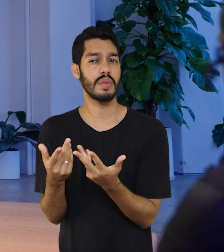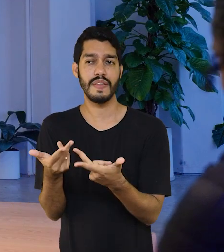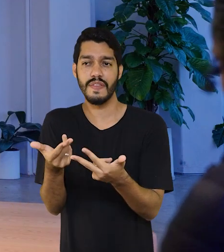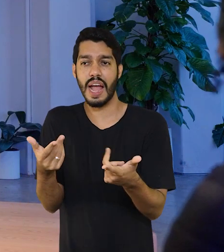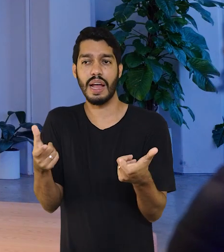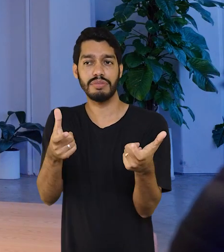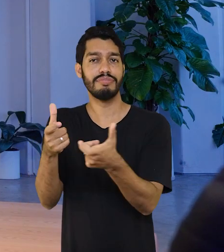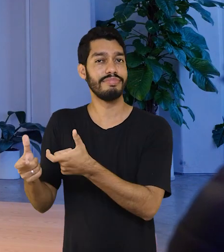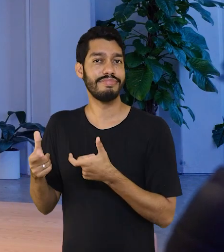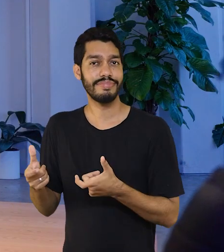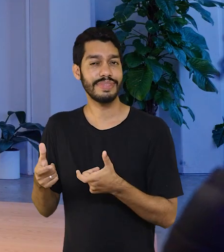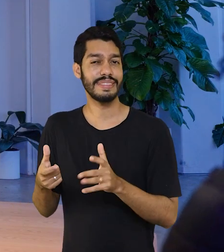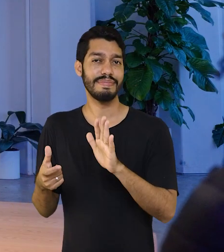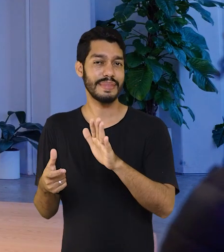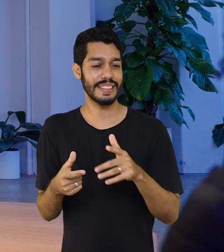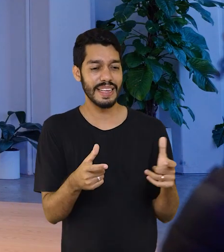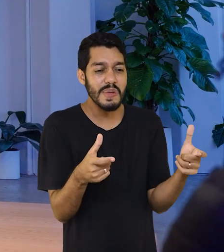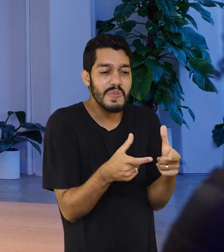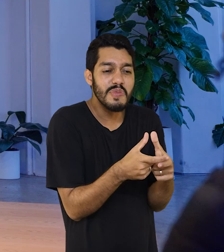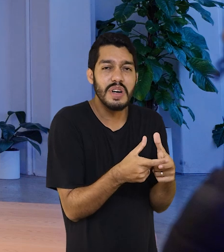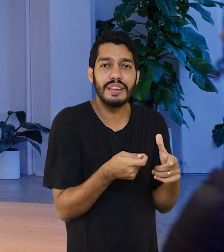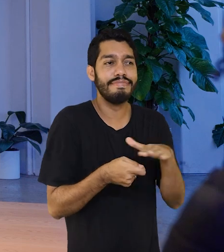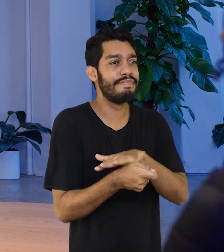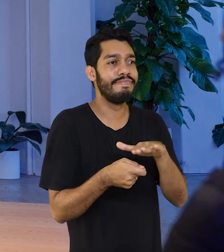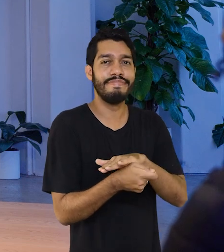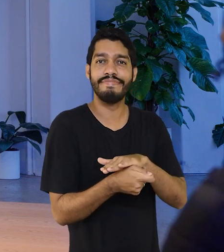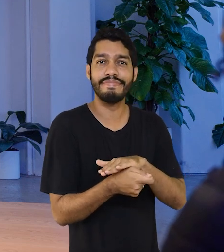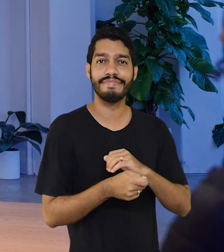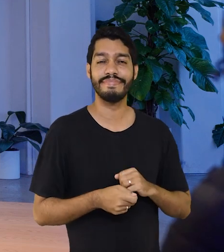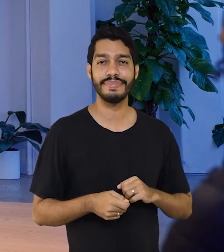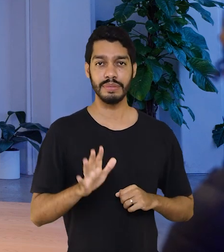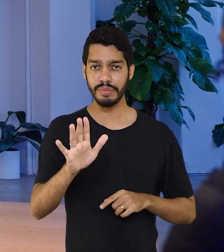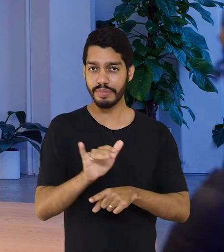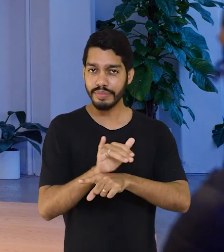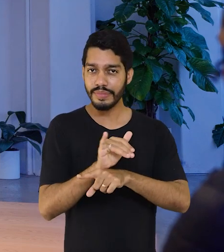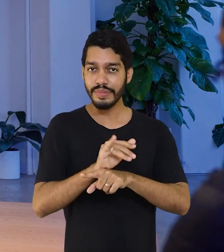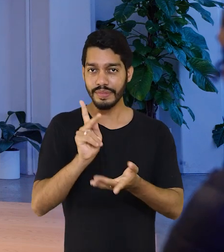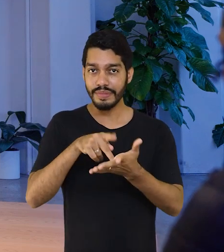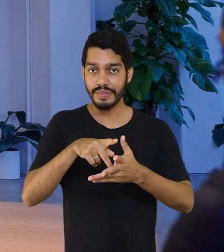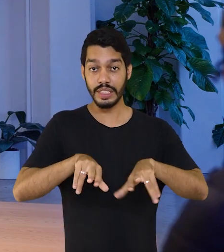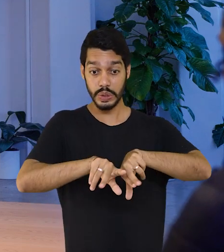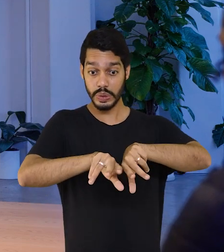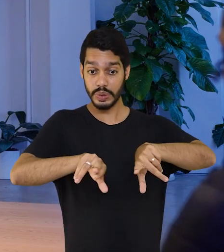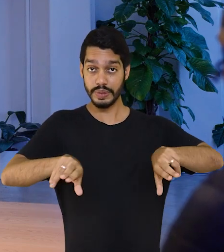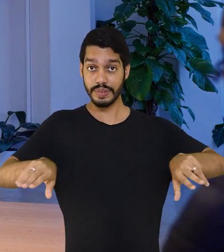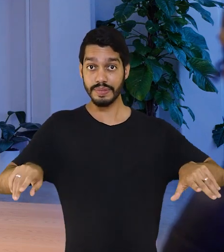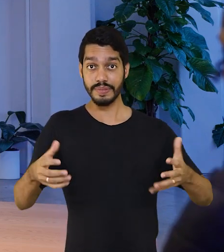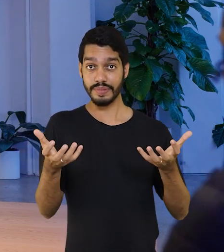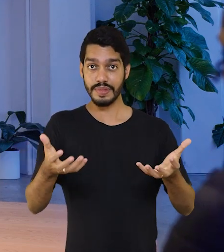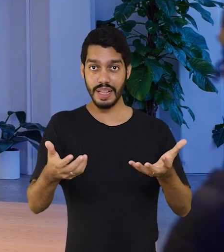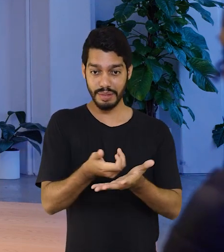investindo demais em alguns lugares e de menos em outros. Mas foi uma estratégia de